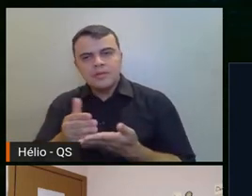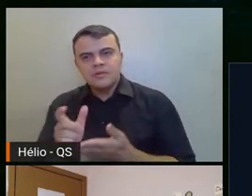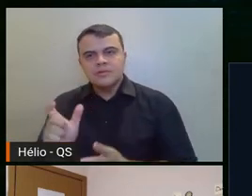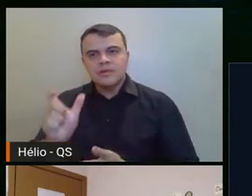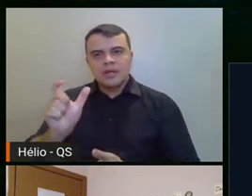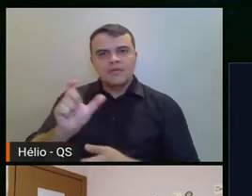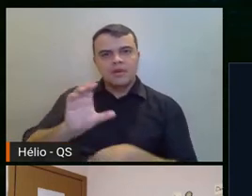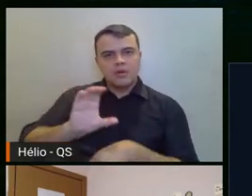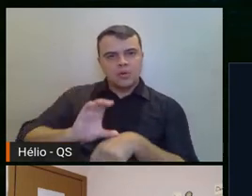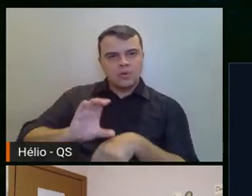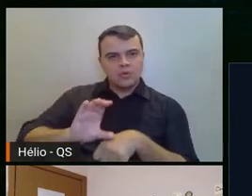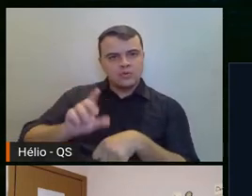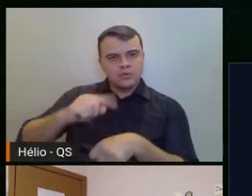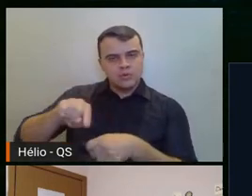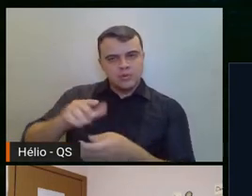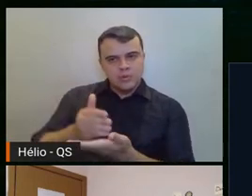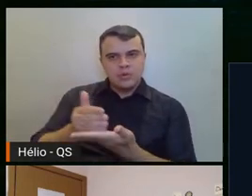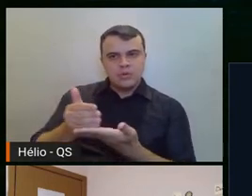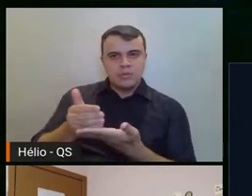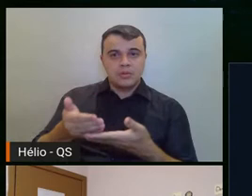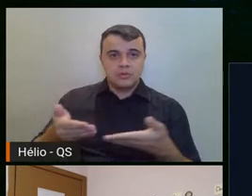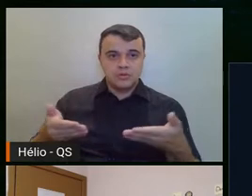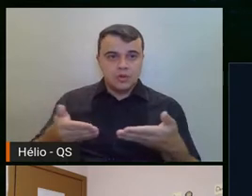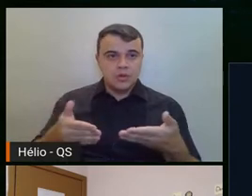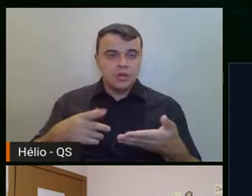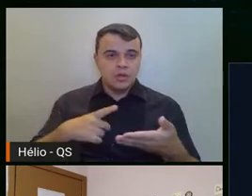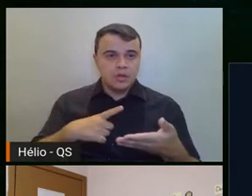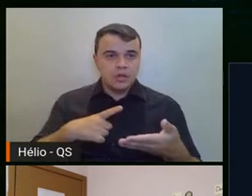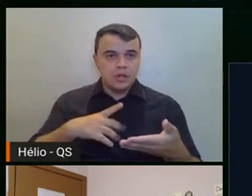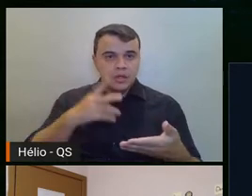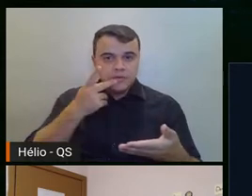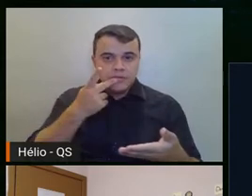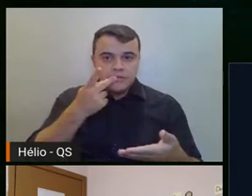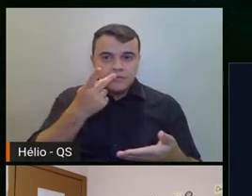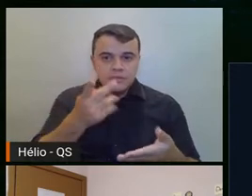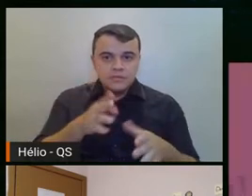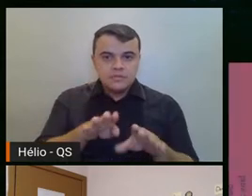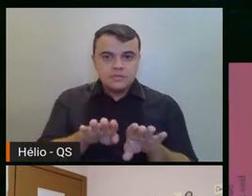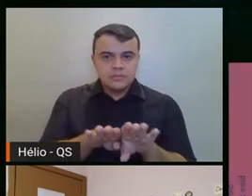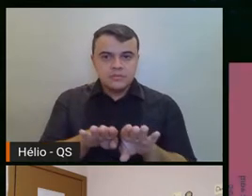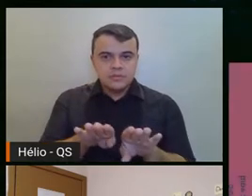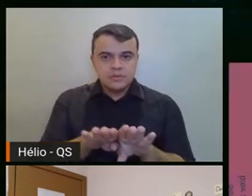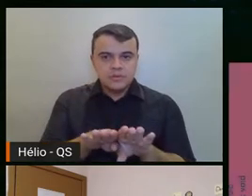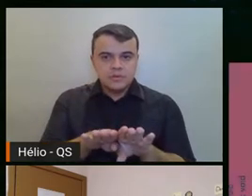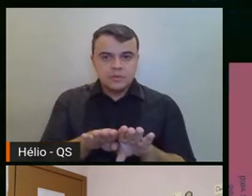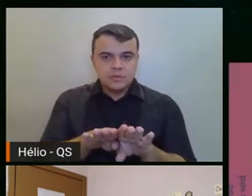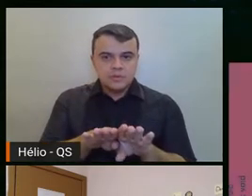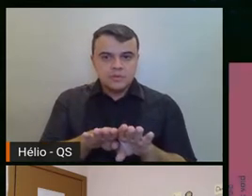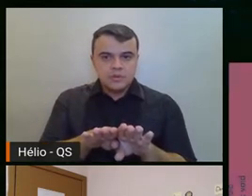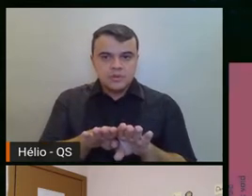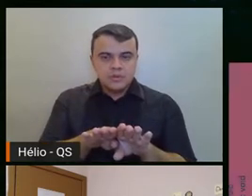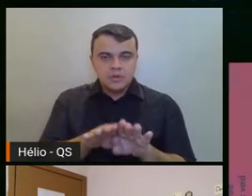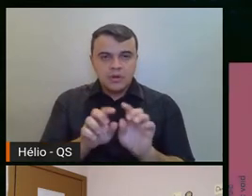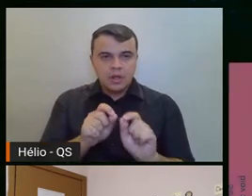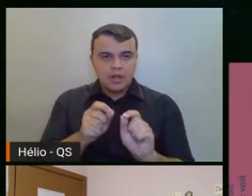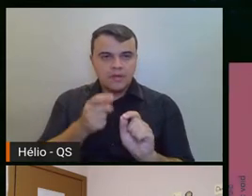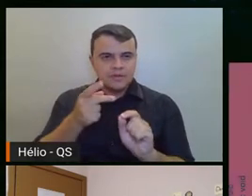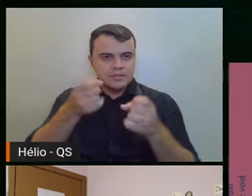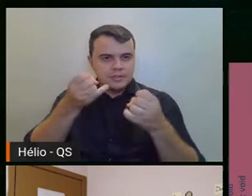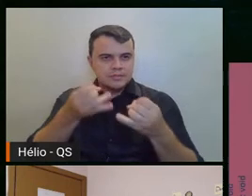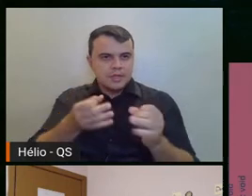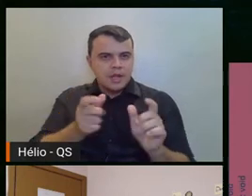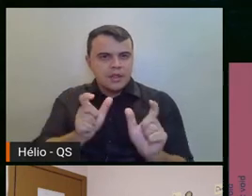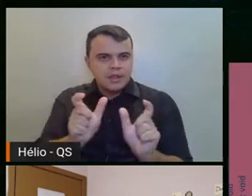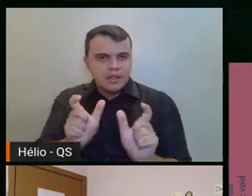bootcamp né como ele nasceu e tal e colocando aí em alguns tópicos né trazendo para